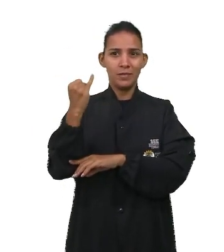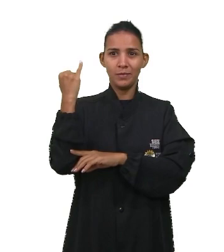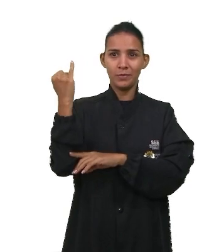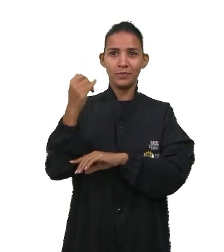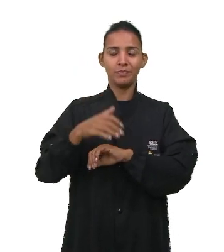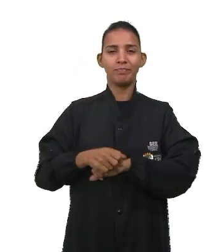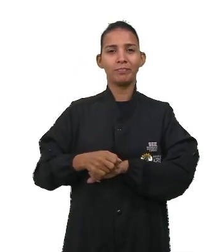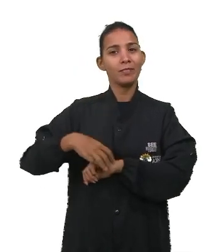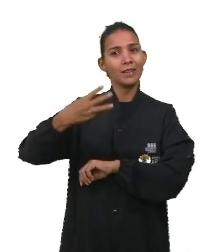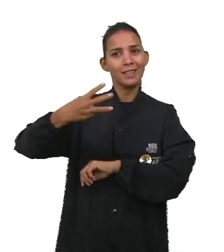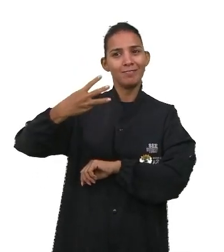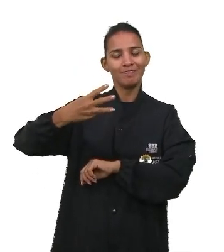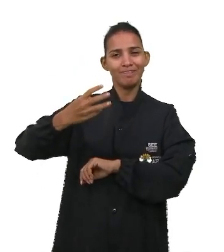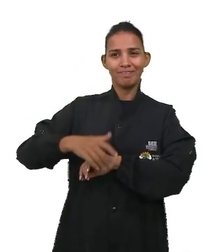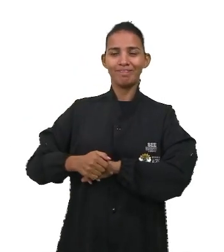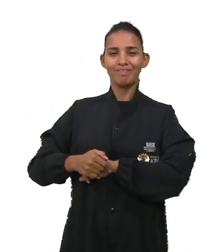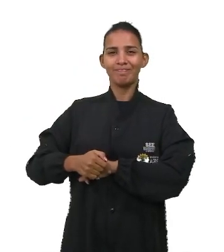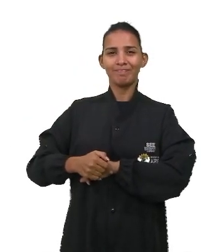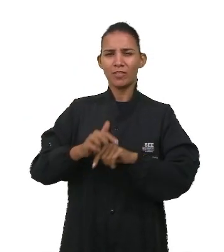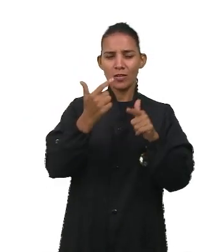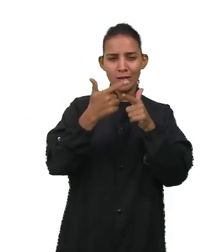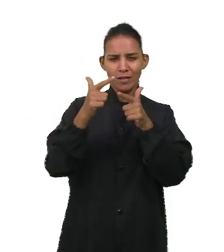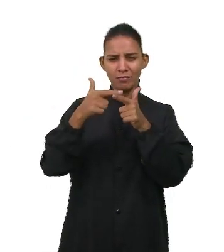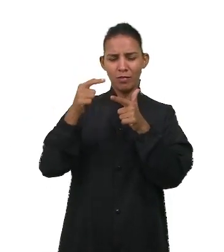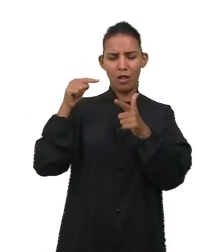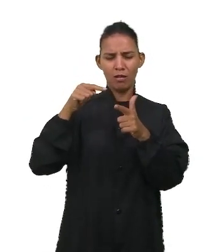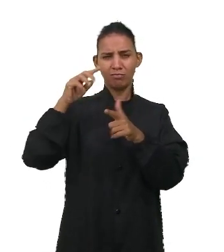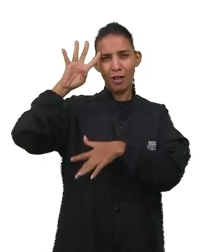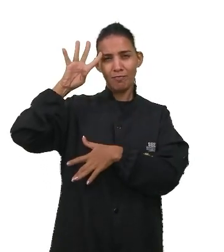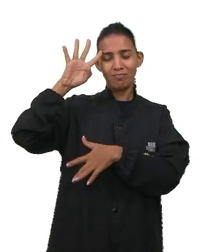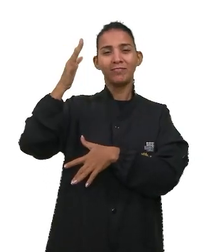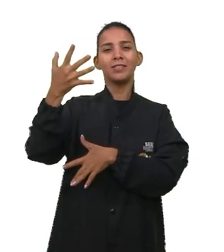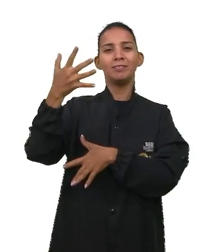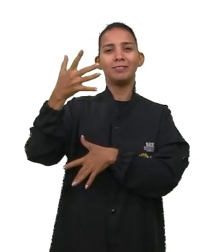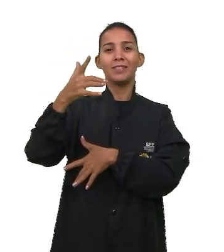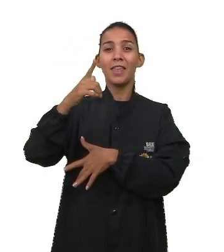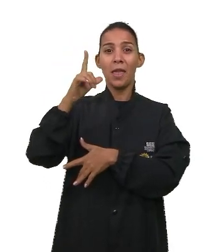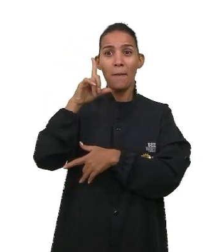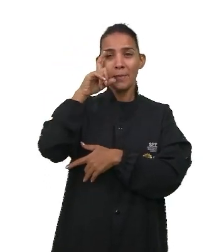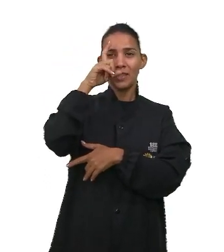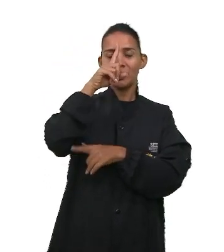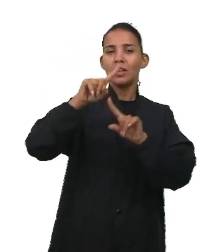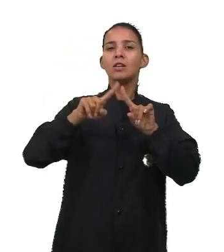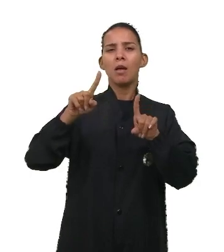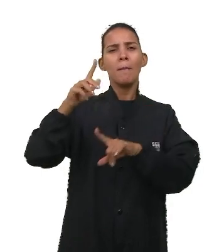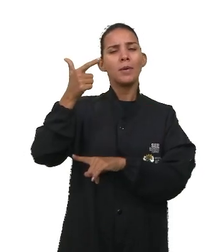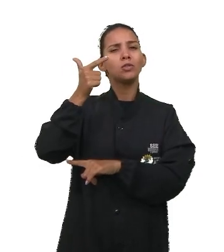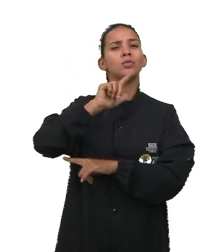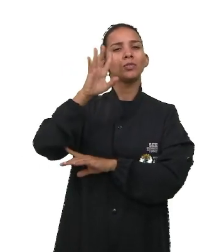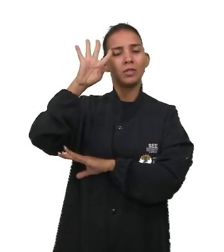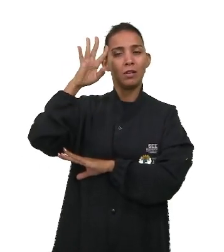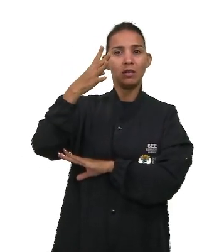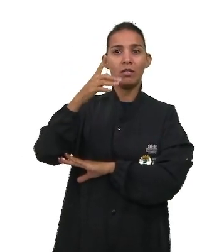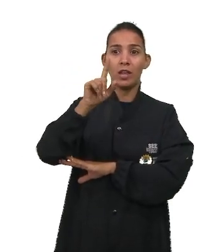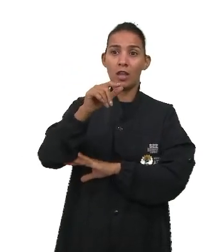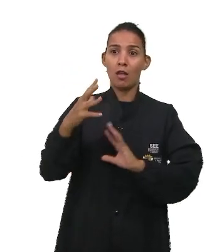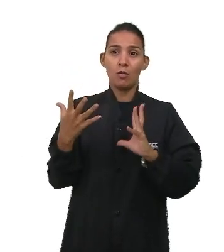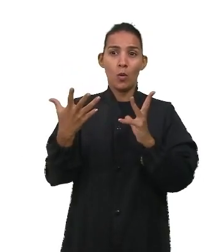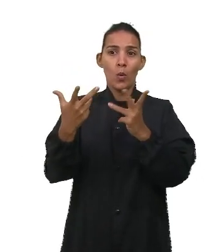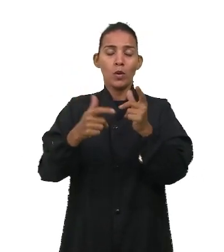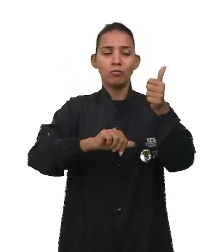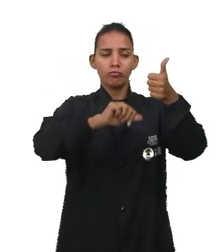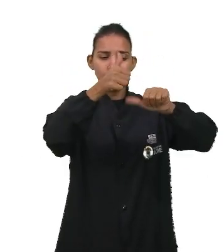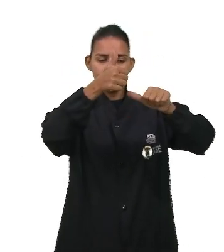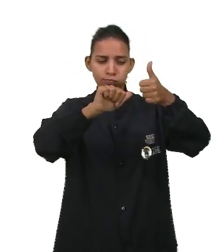Item 3. Resolução de problemas complexos. A habilidade de analisar situações